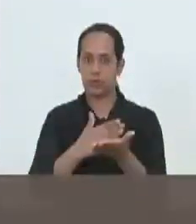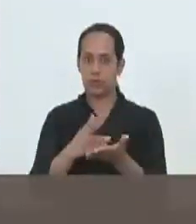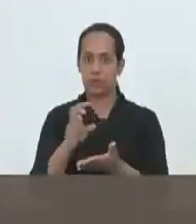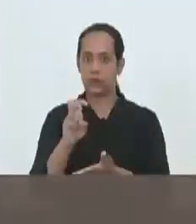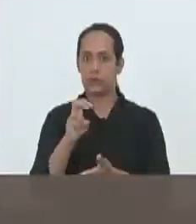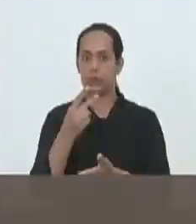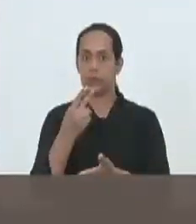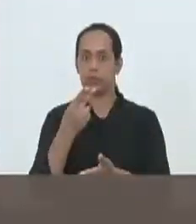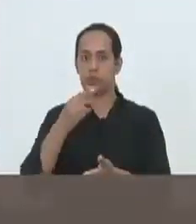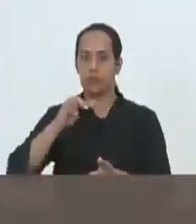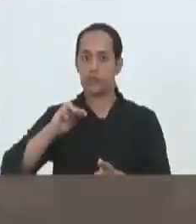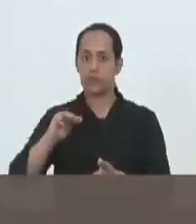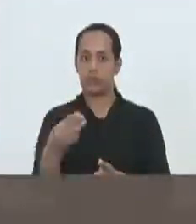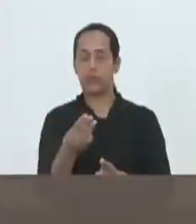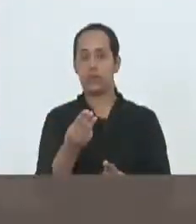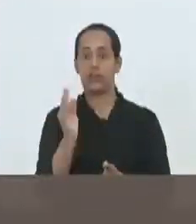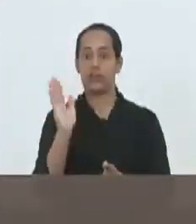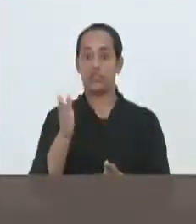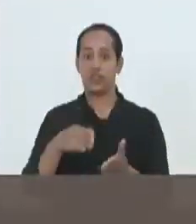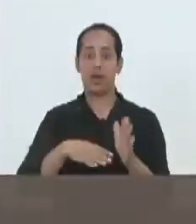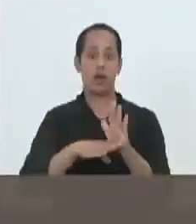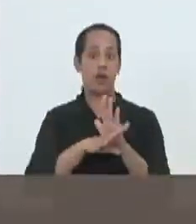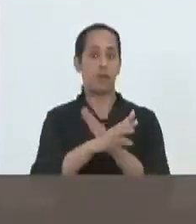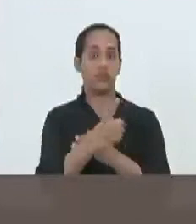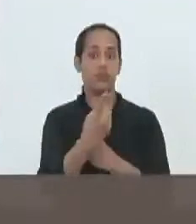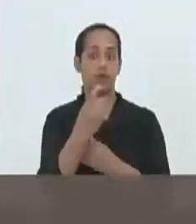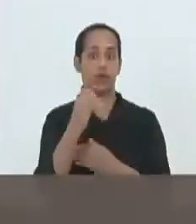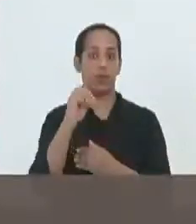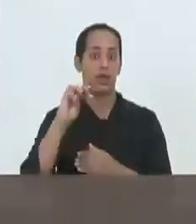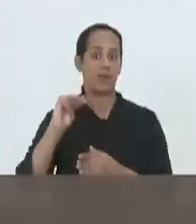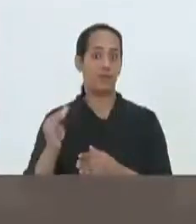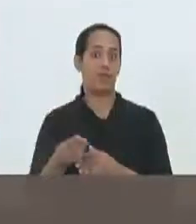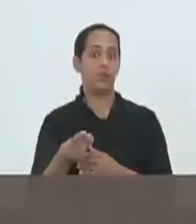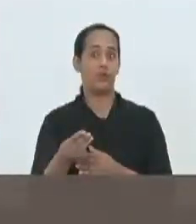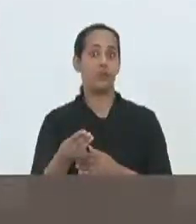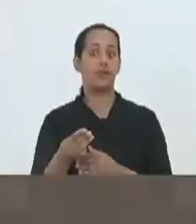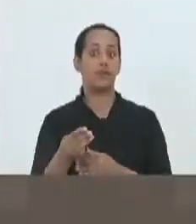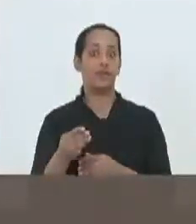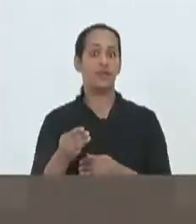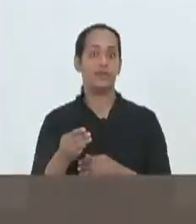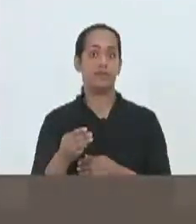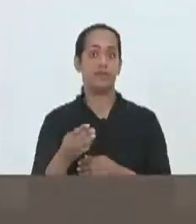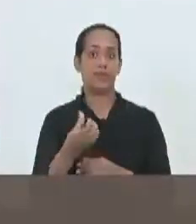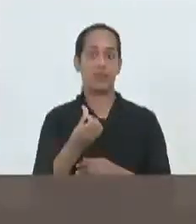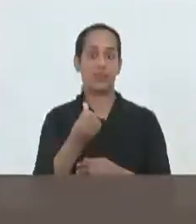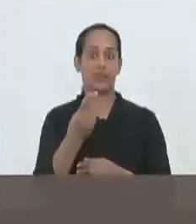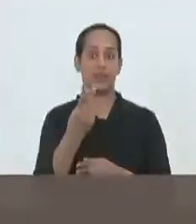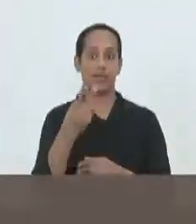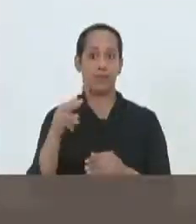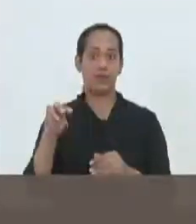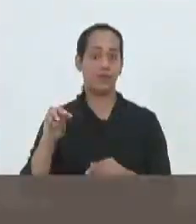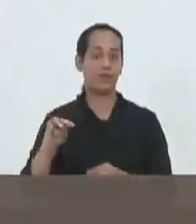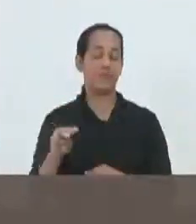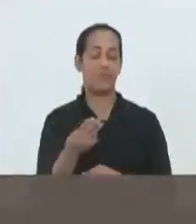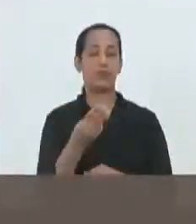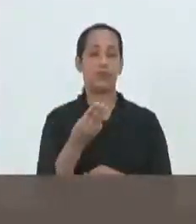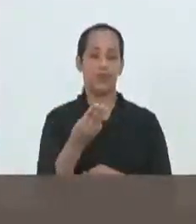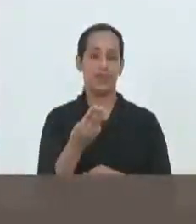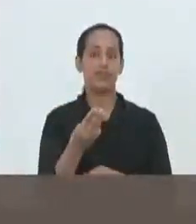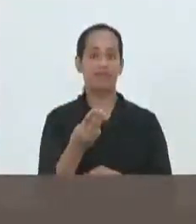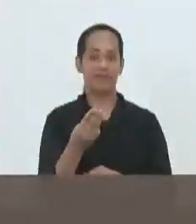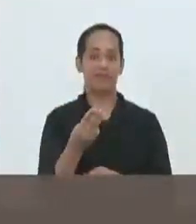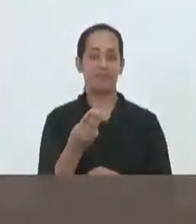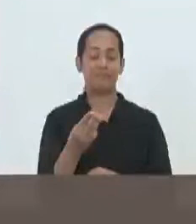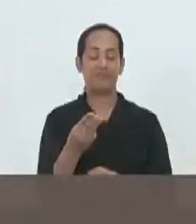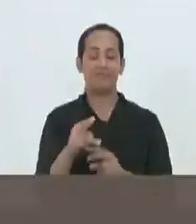aumentamos disso 10 milhões ele já tá da ordem de 62 milhões por pelo mesmo motivo eles também T tem demandas